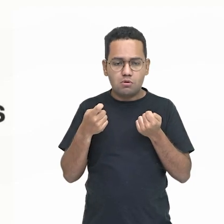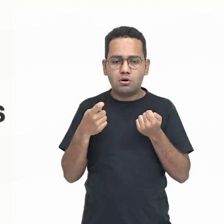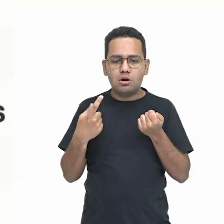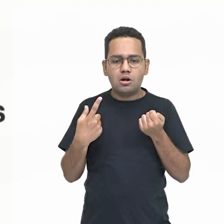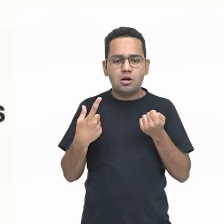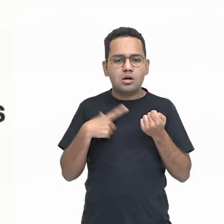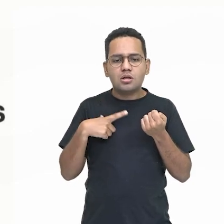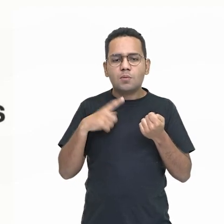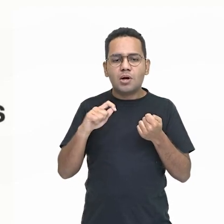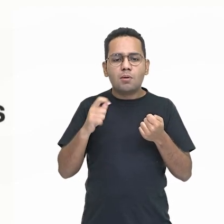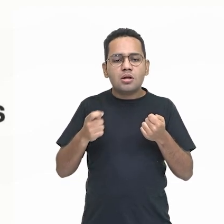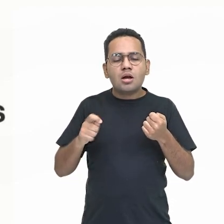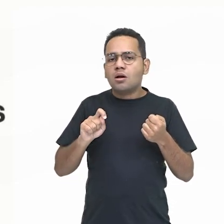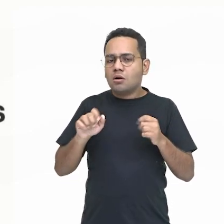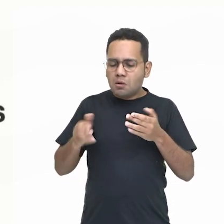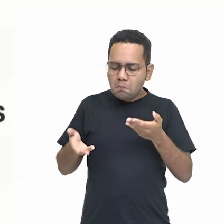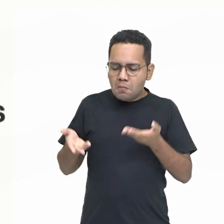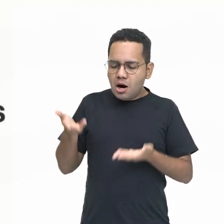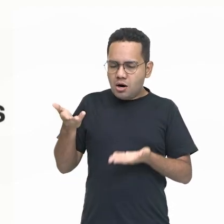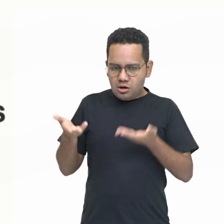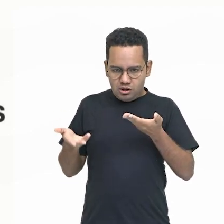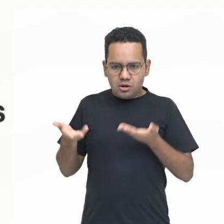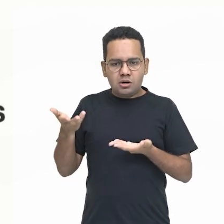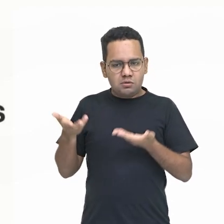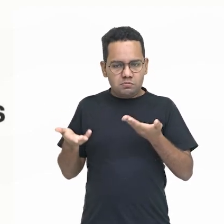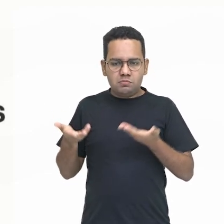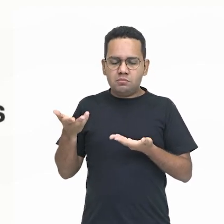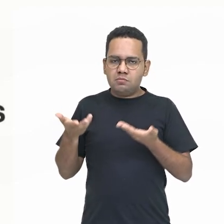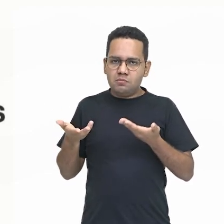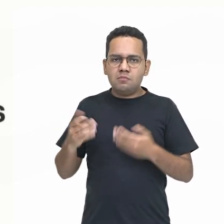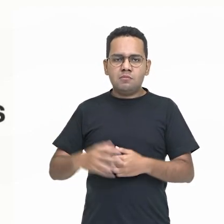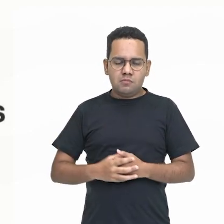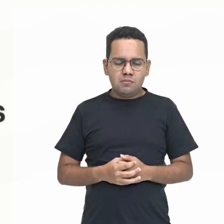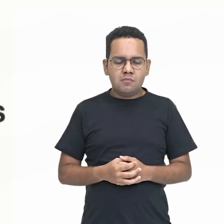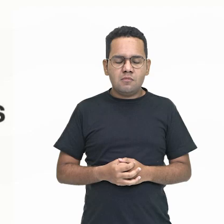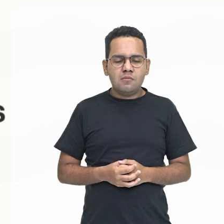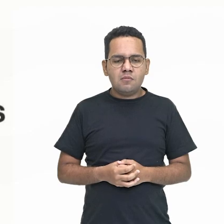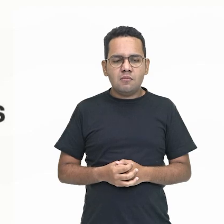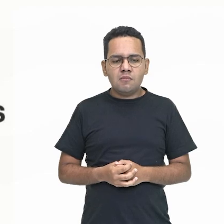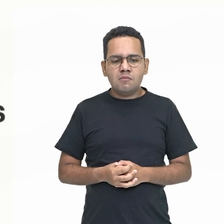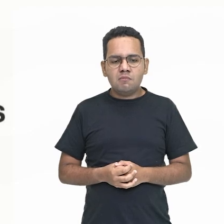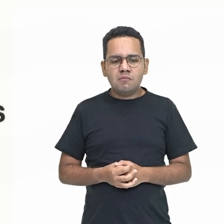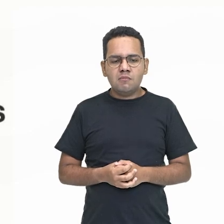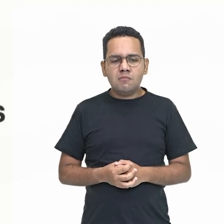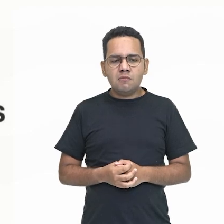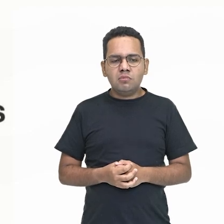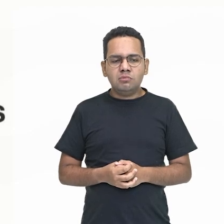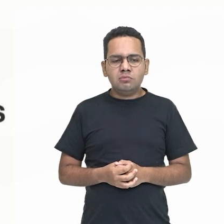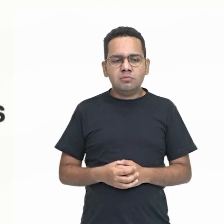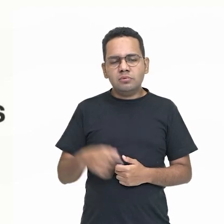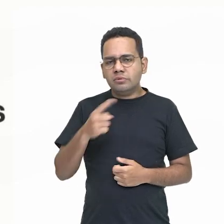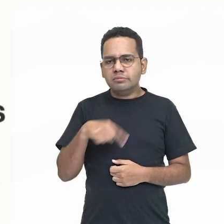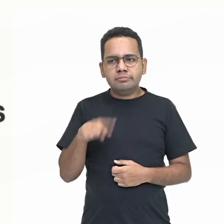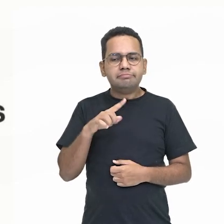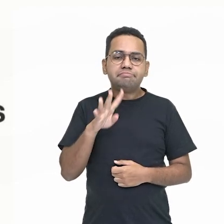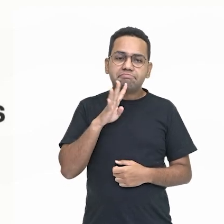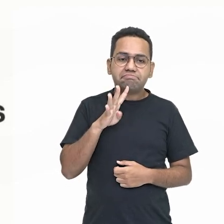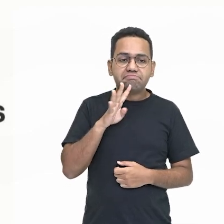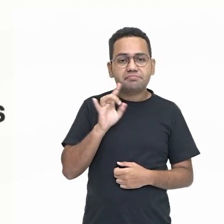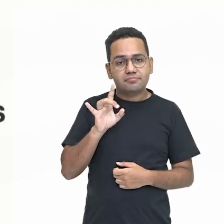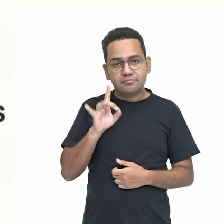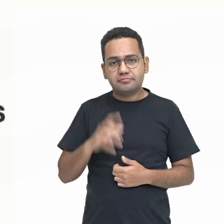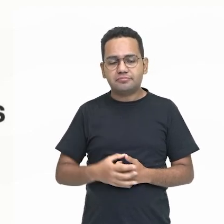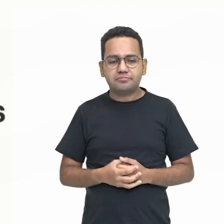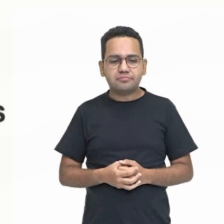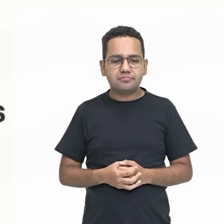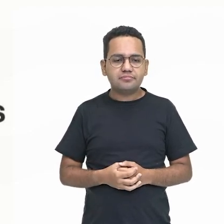para estabilizar o fluxo de elétrons no circuito. Isso aqui é só para vocês conhecerem que existem aí